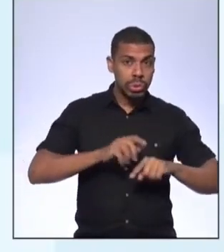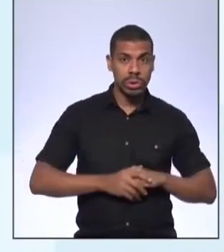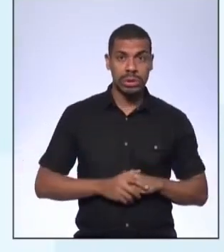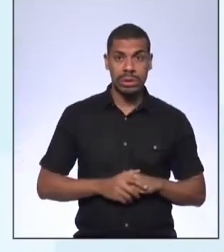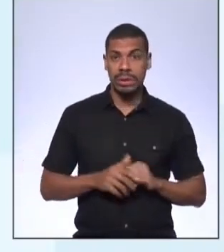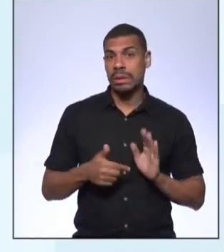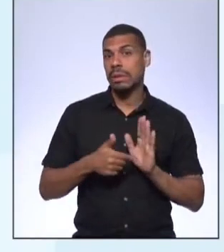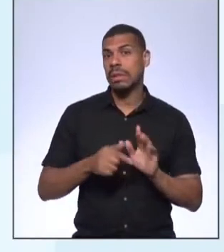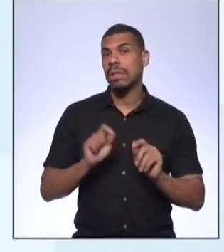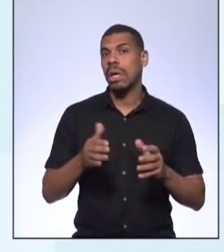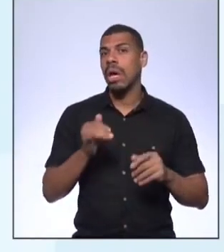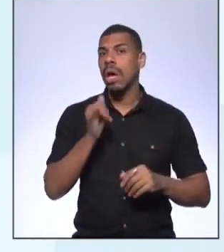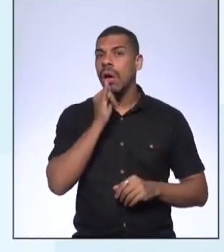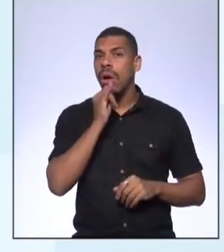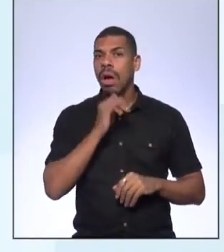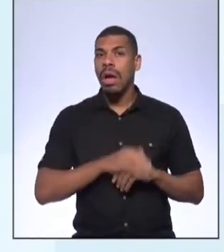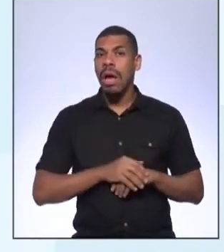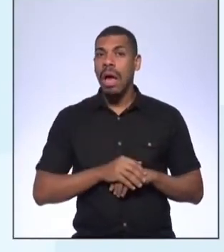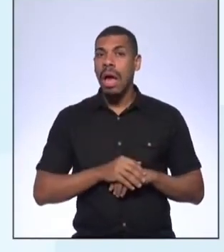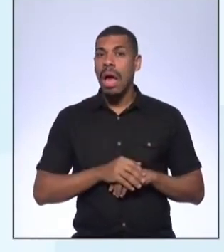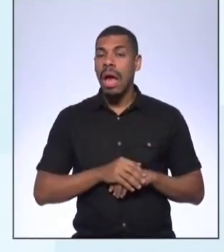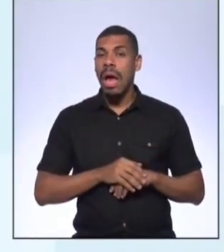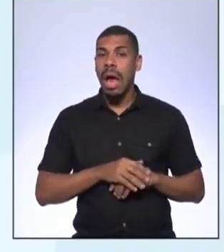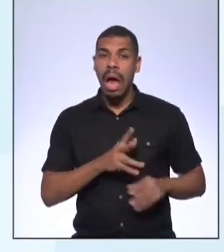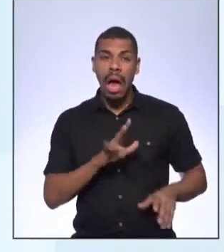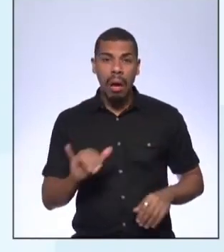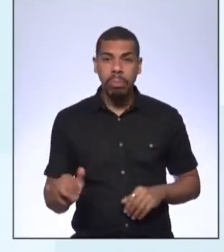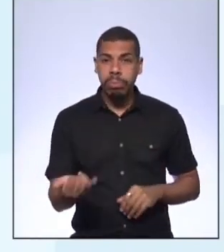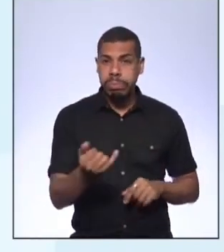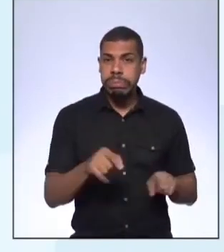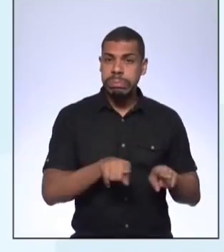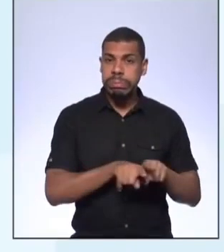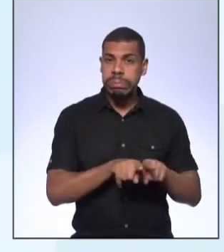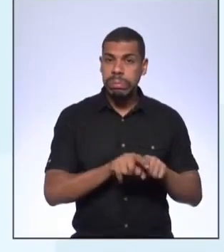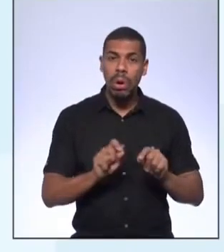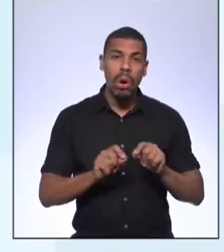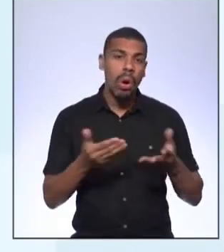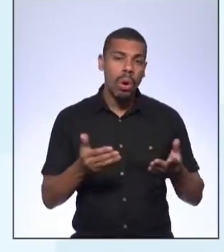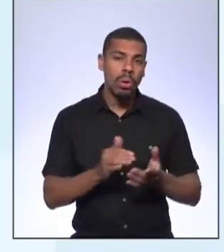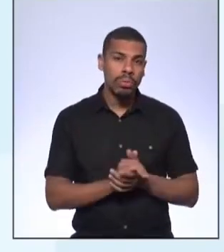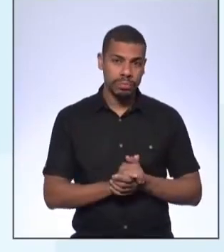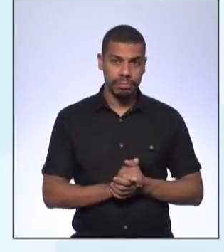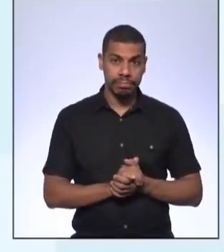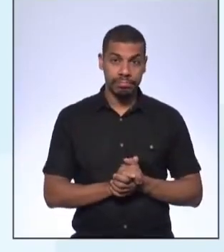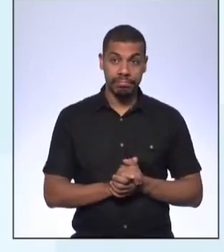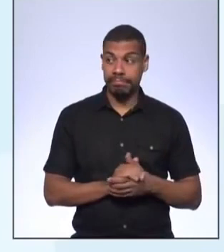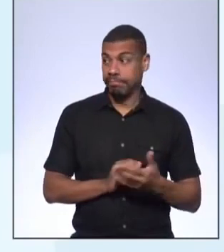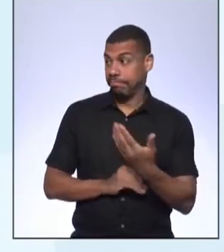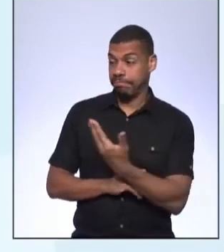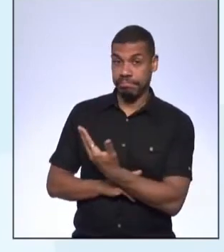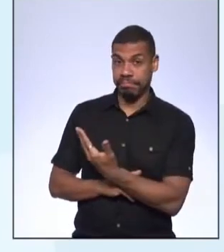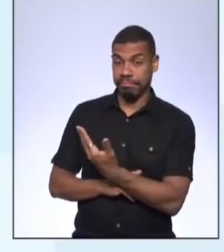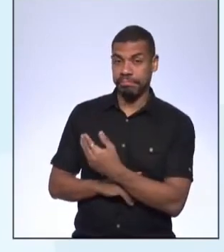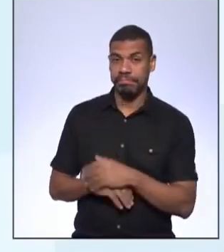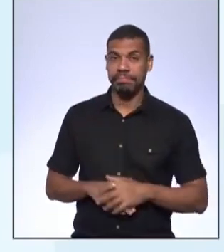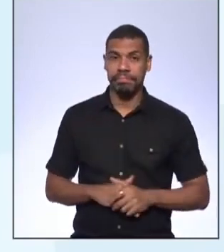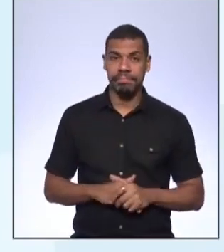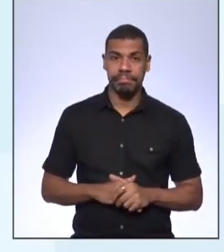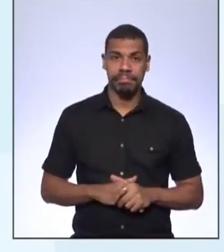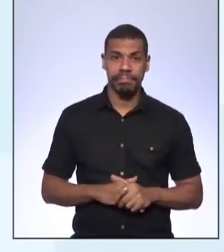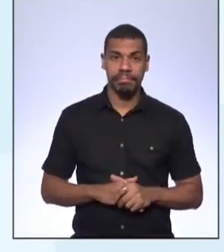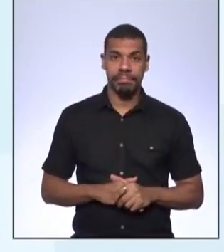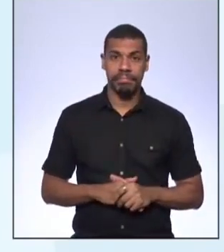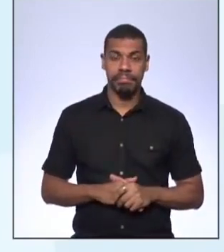do Palácio Azteca foi aproveitado para a construção da atual sede do governo mexicano. Então, vocês vejam, né?